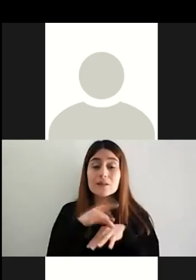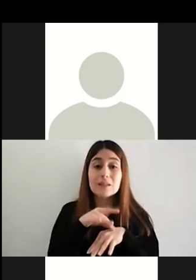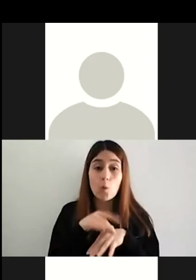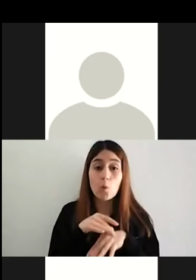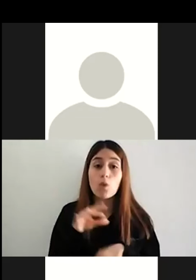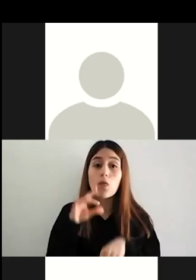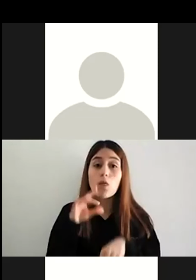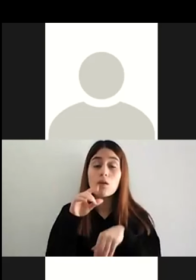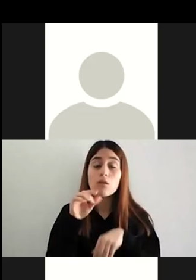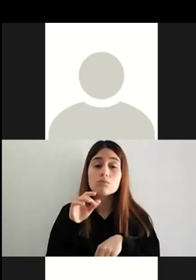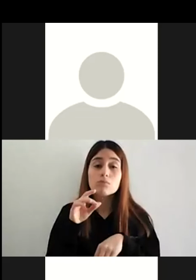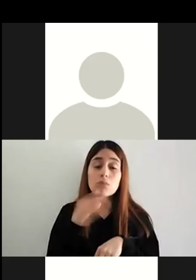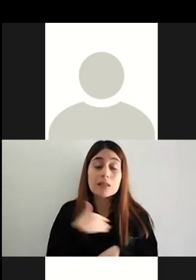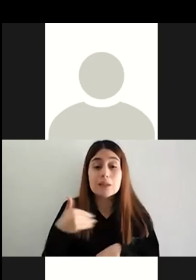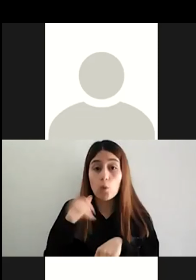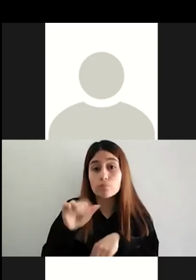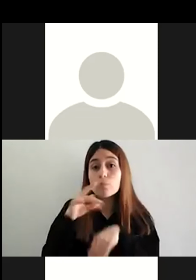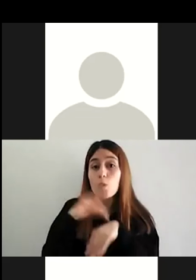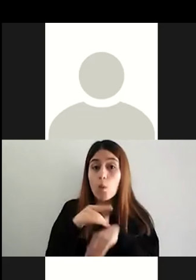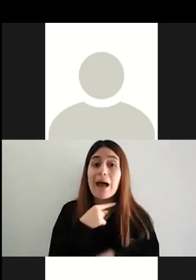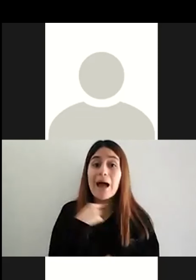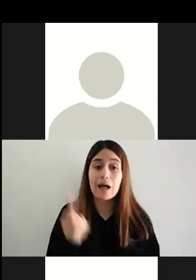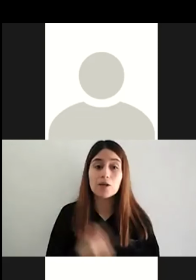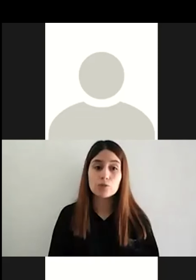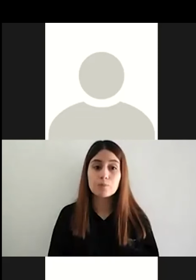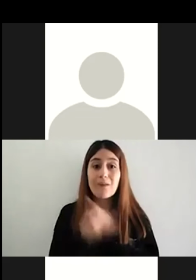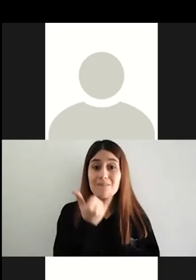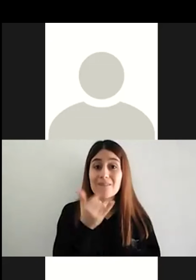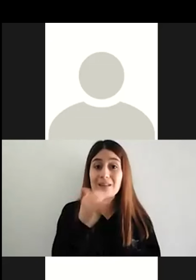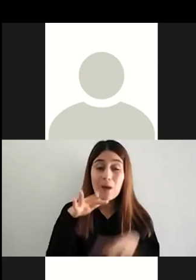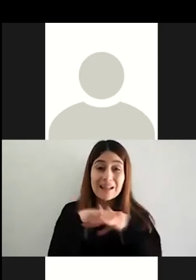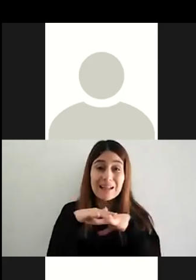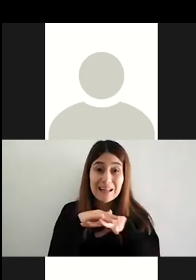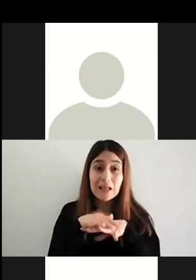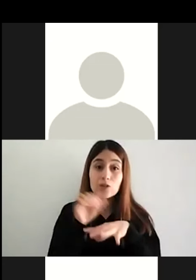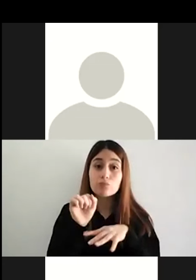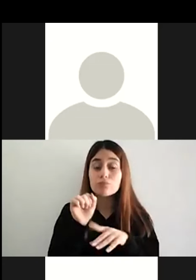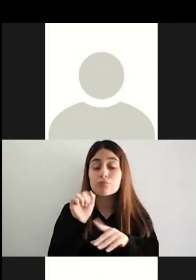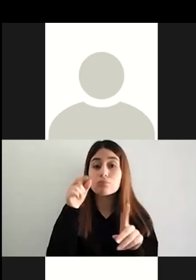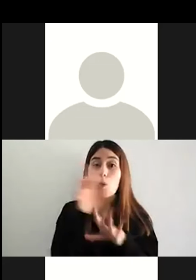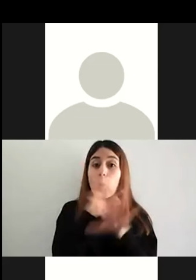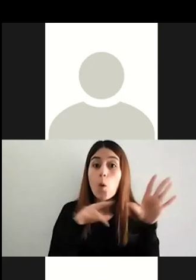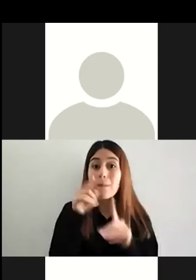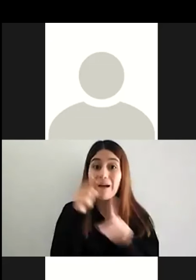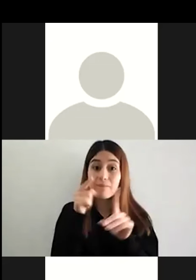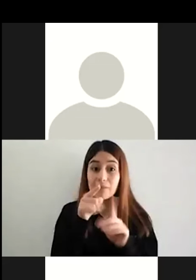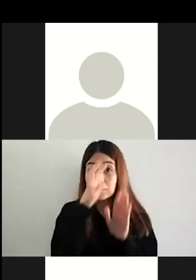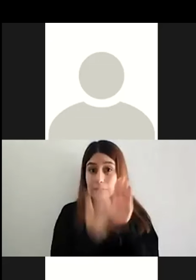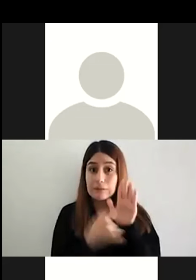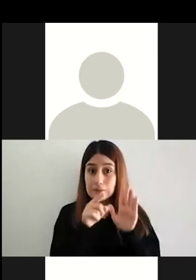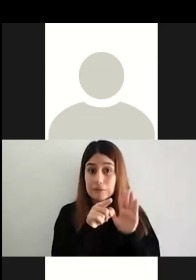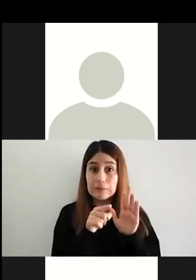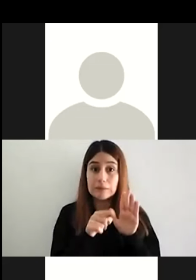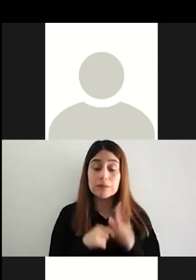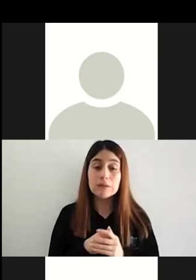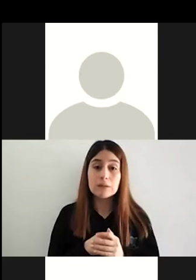raras. As 24 redes europeias de referência atualmente existentes são as que estão aqui representadas e